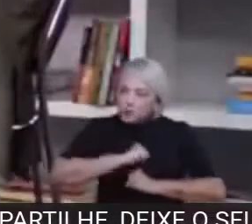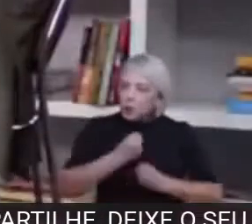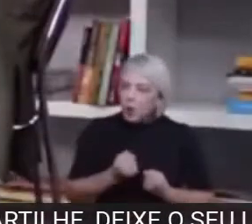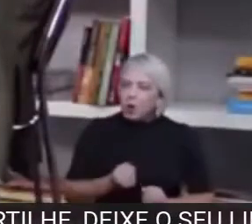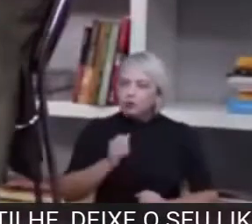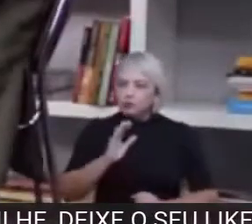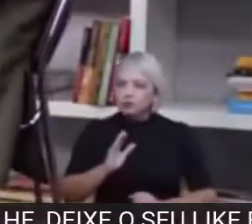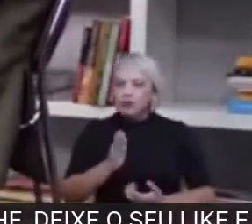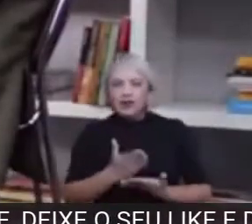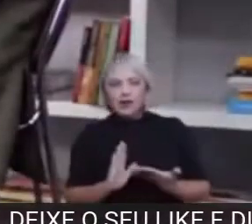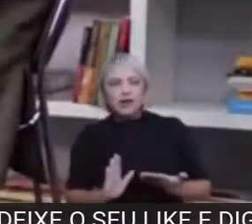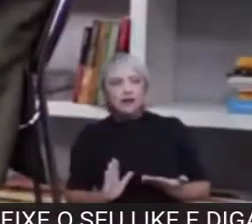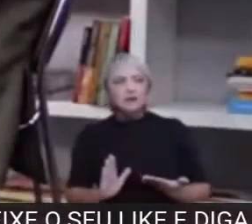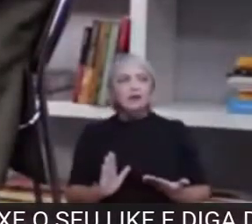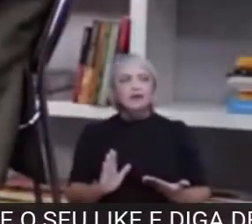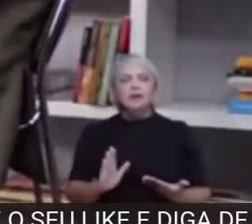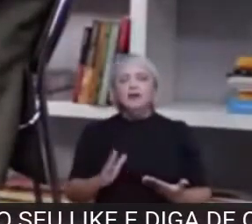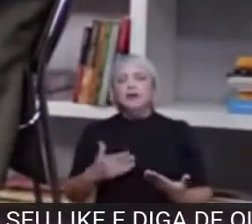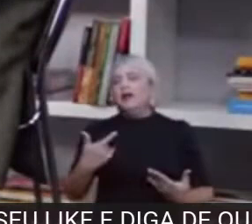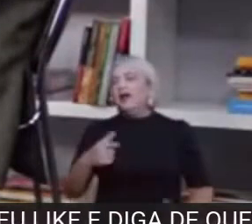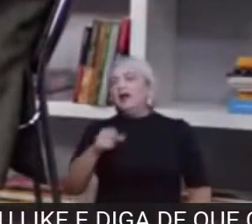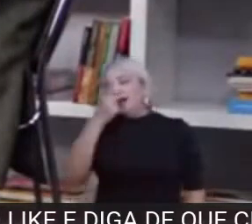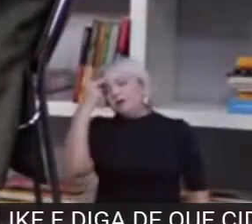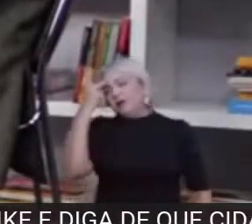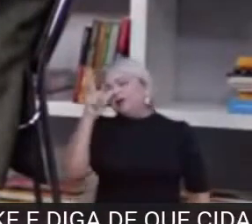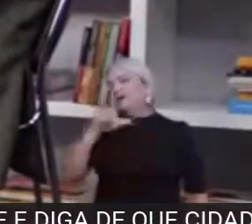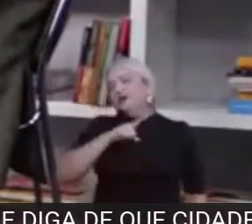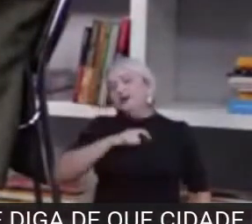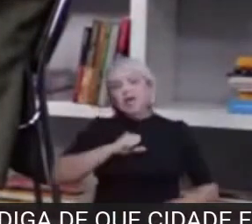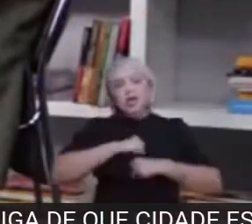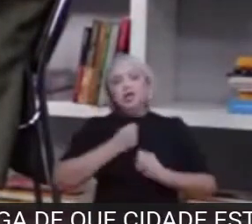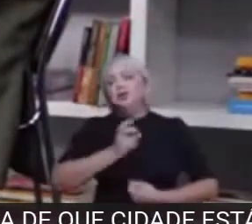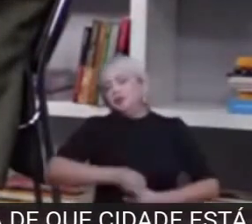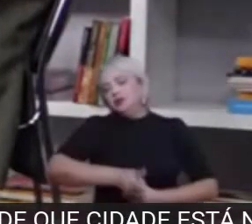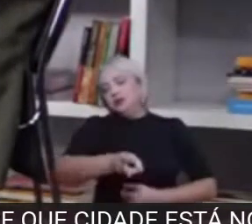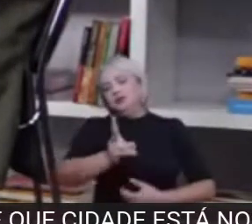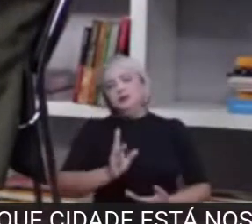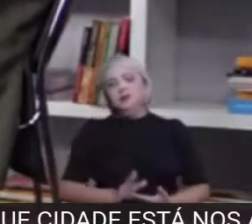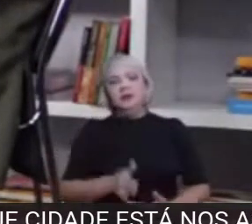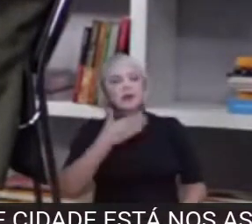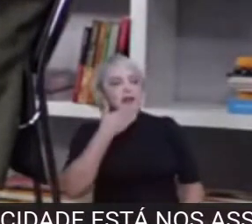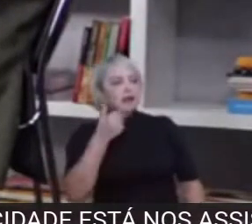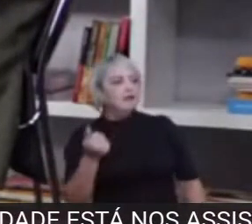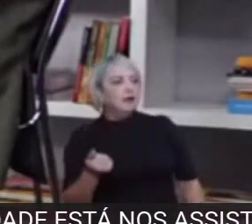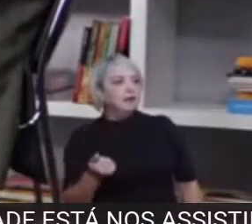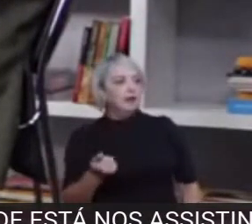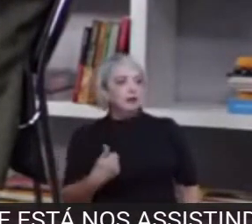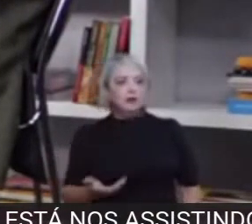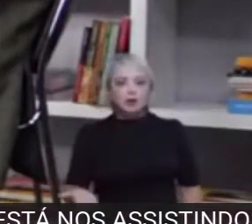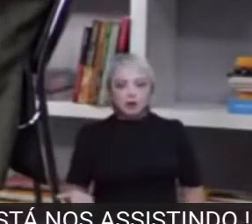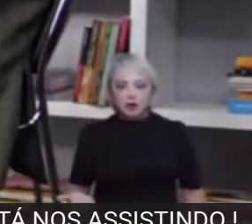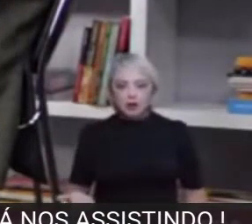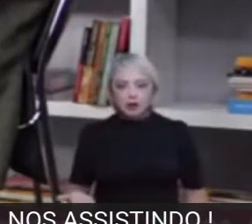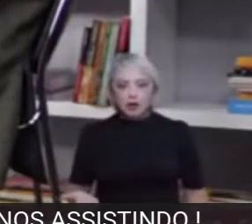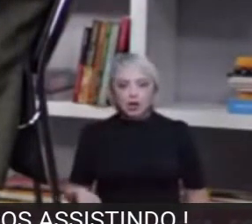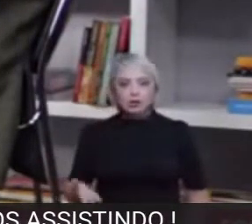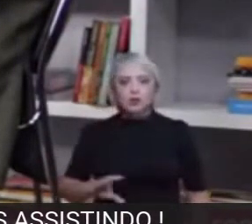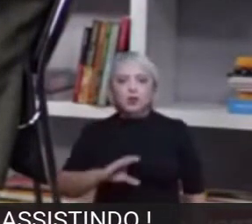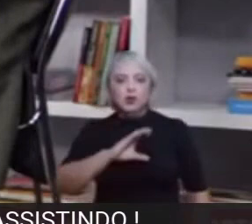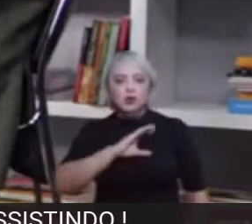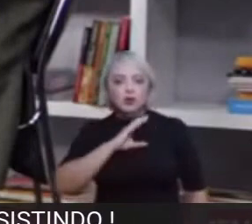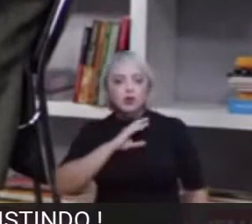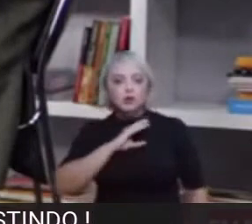antipetismo... Mas quem tiver ódio, que continue com ódio. Você não vai pedir para um corintiano gostar de um palmeirense, nem um palmeirense gostar de um